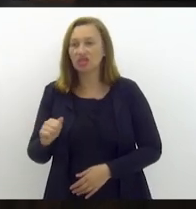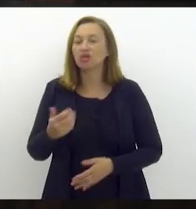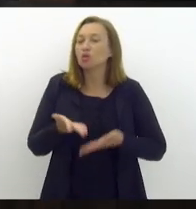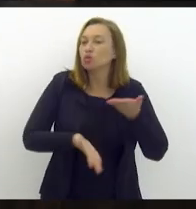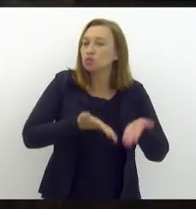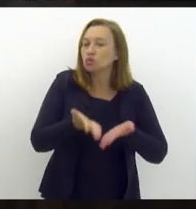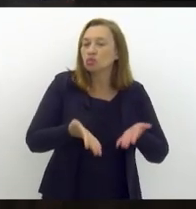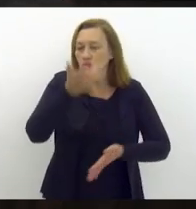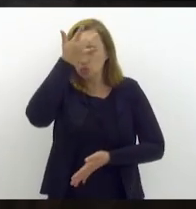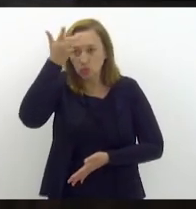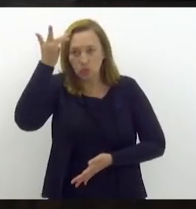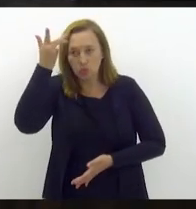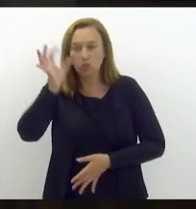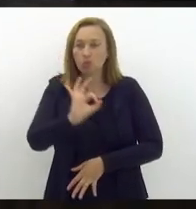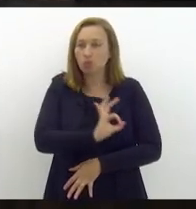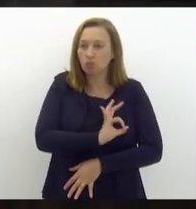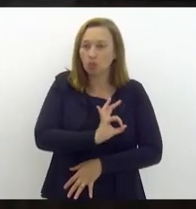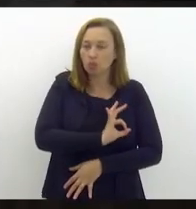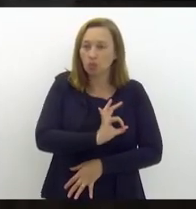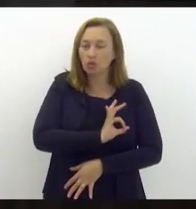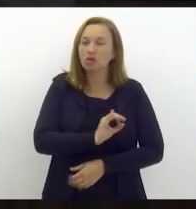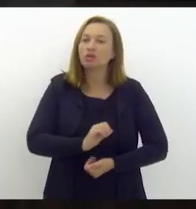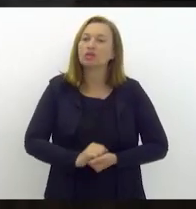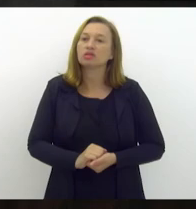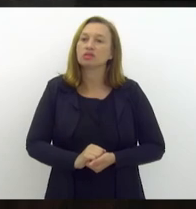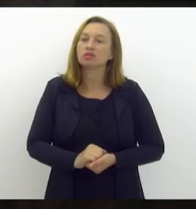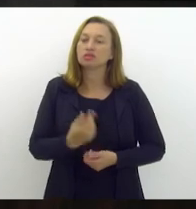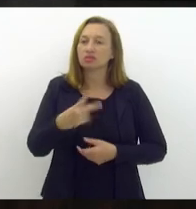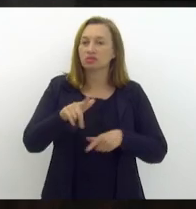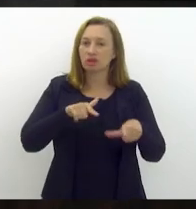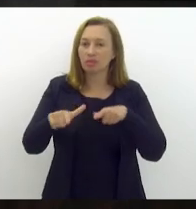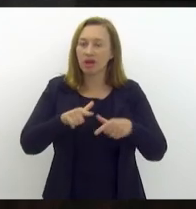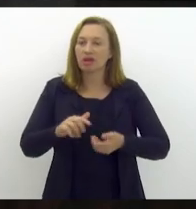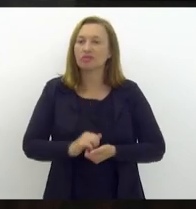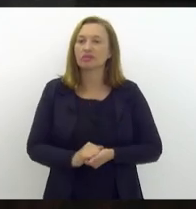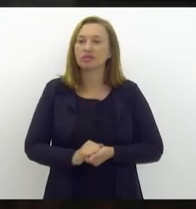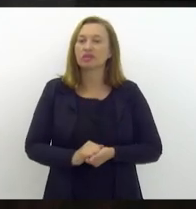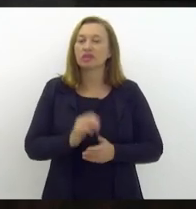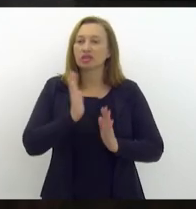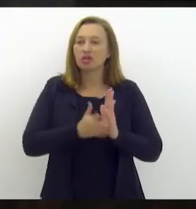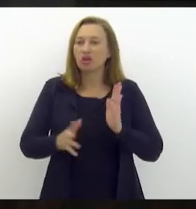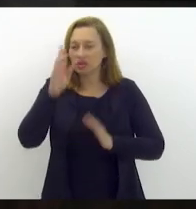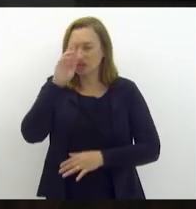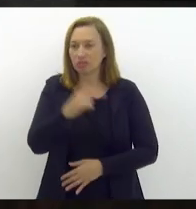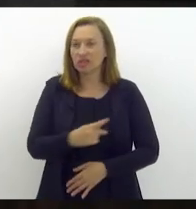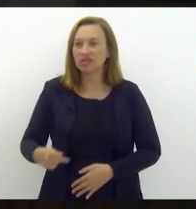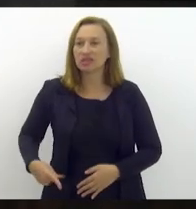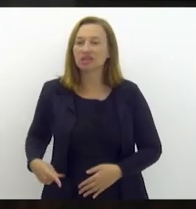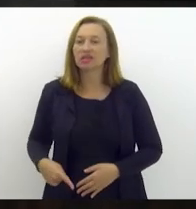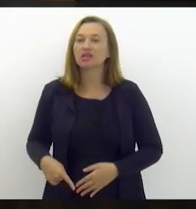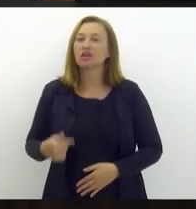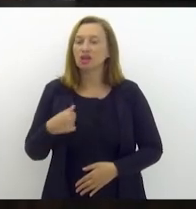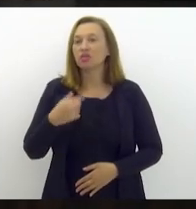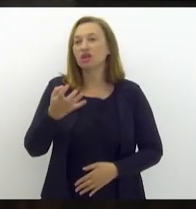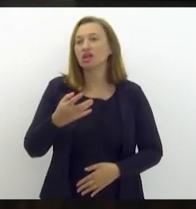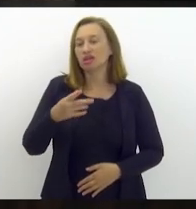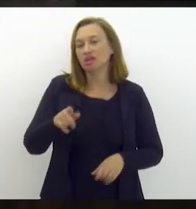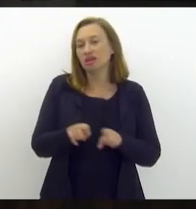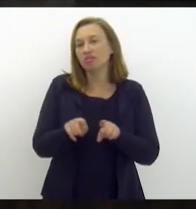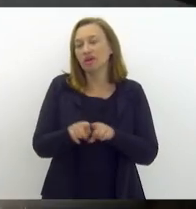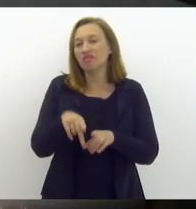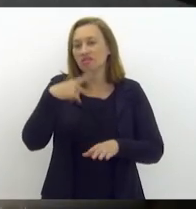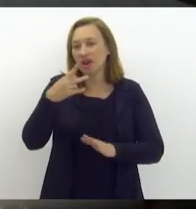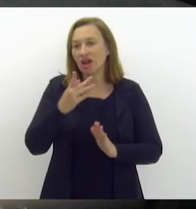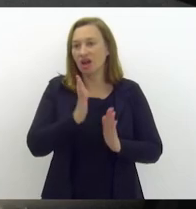com a saúde mental dos agentes de segurança pública no exercício de suas funções. Questão de ordem, presidente. Presidente, também queria apresentar uma questão